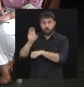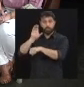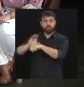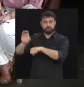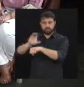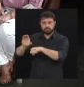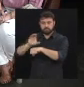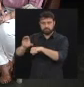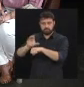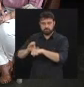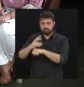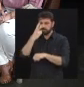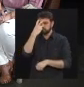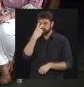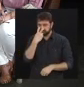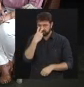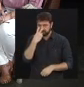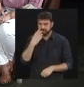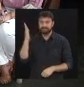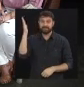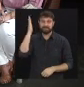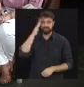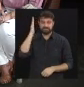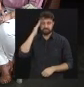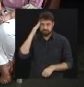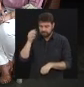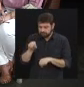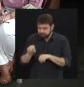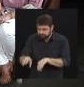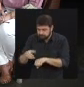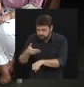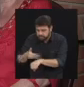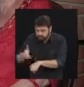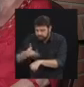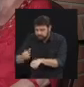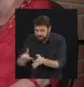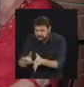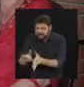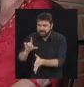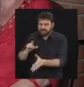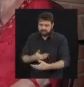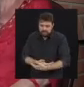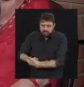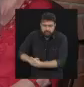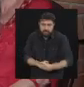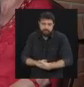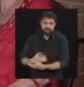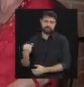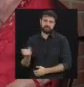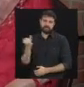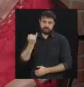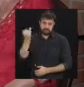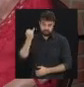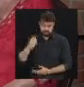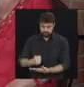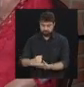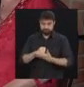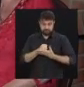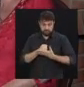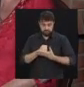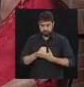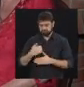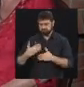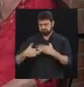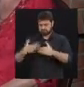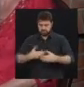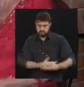para deficientes visuais. E sabia da importância da estimulação precoce. Então isso me ajudou bastante no